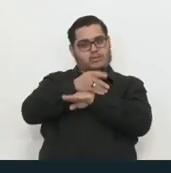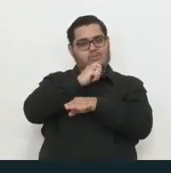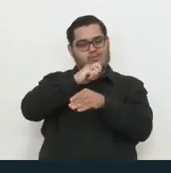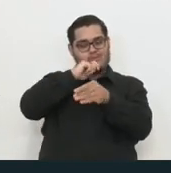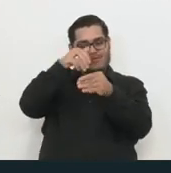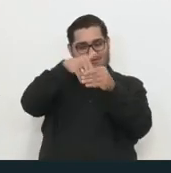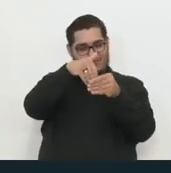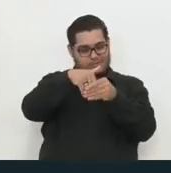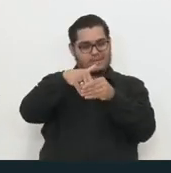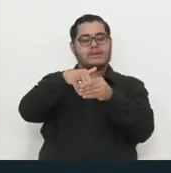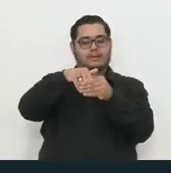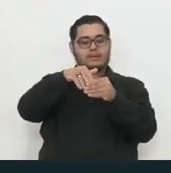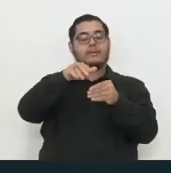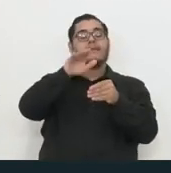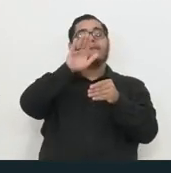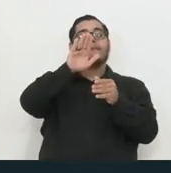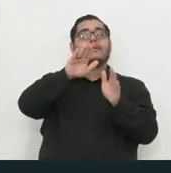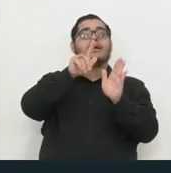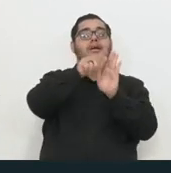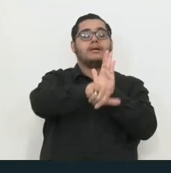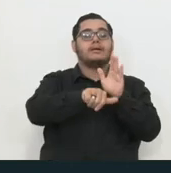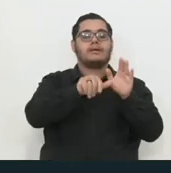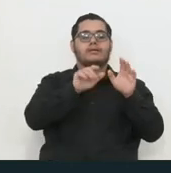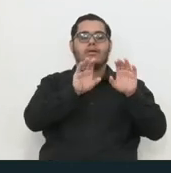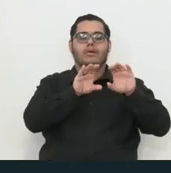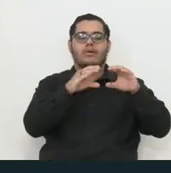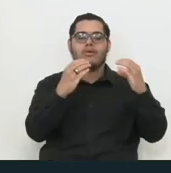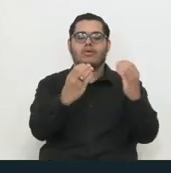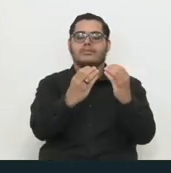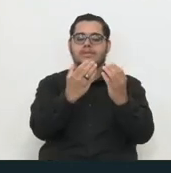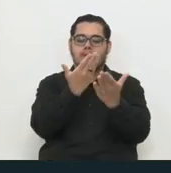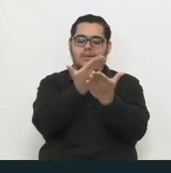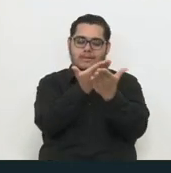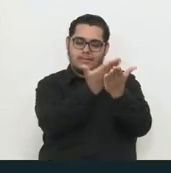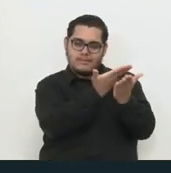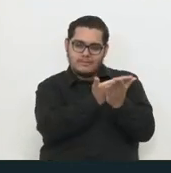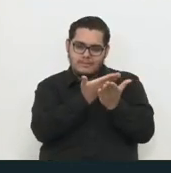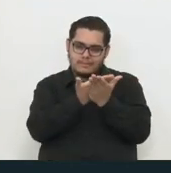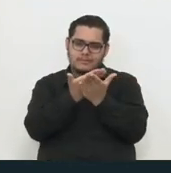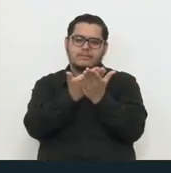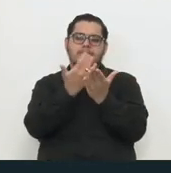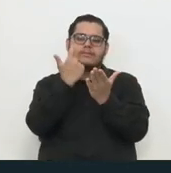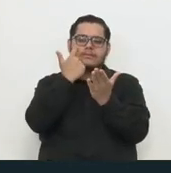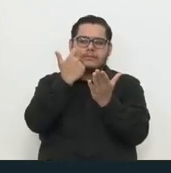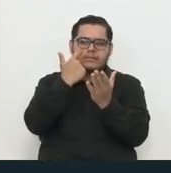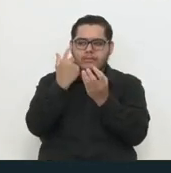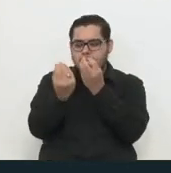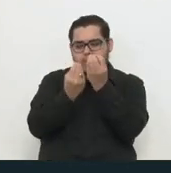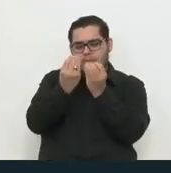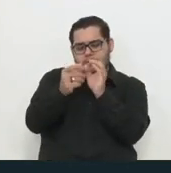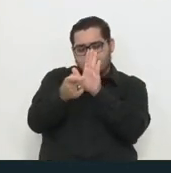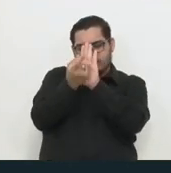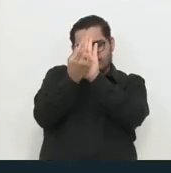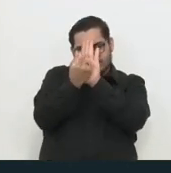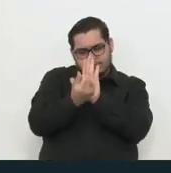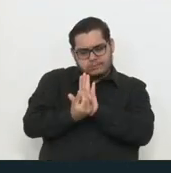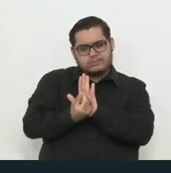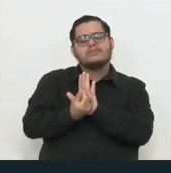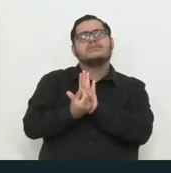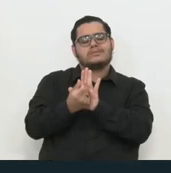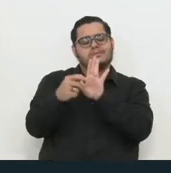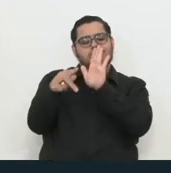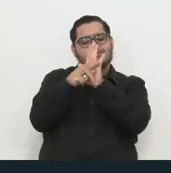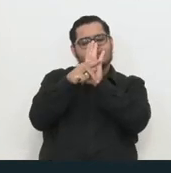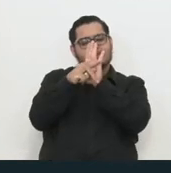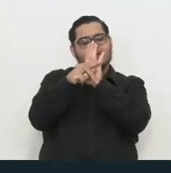participei sim da comissão de estudos onde mostrava todo o impacto orçamentário da